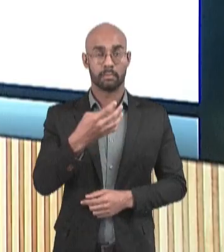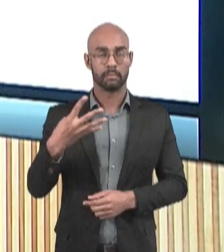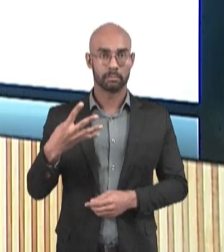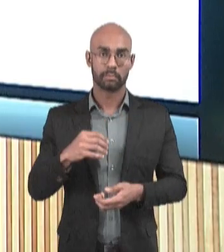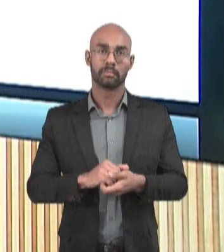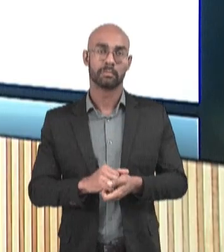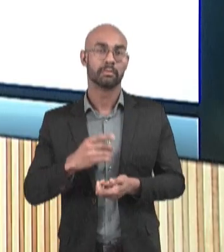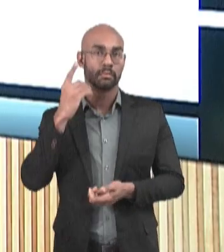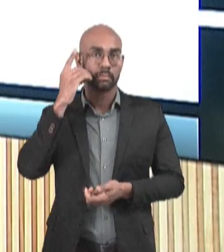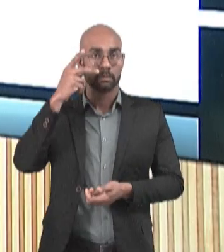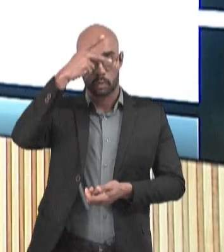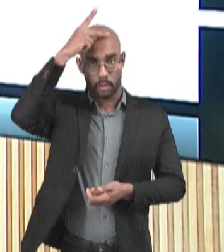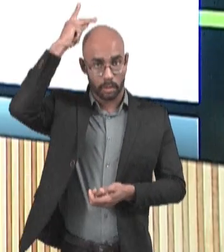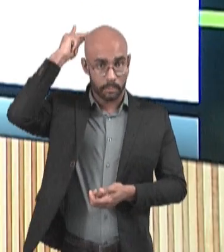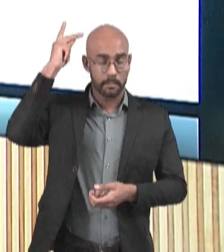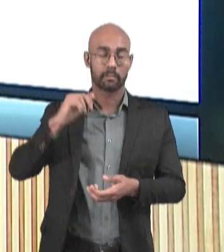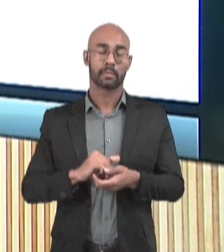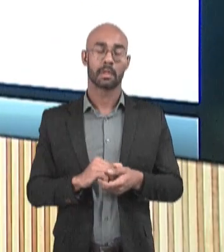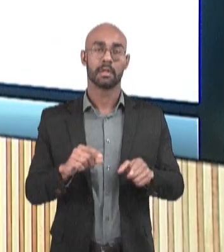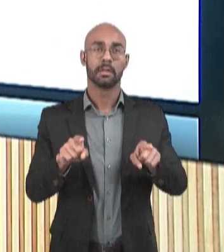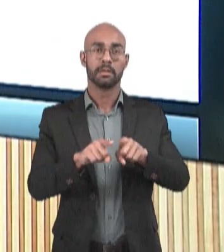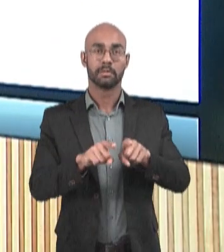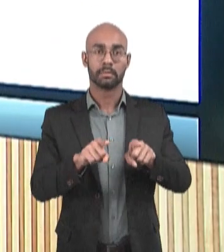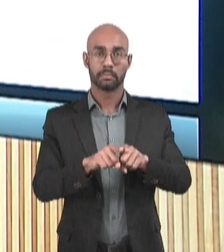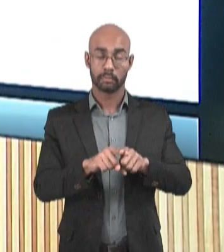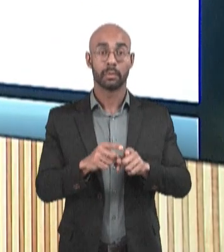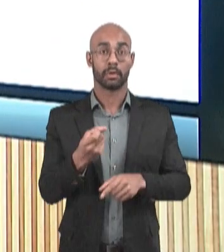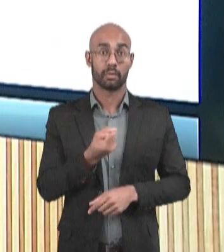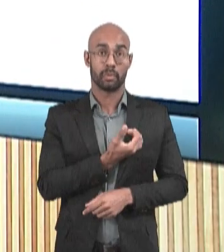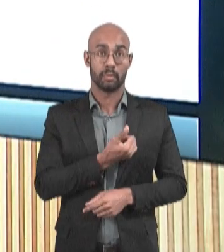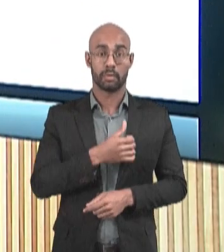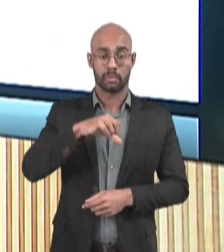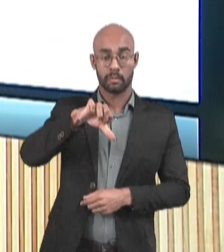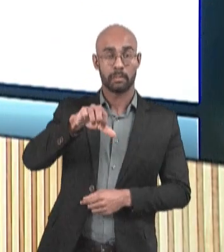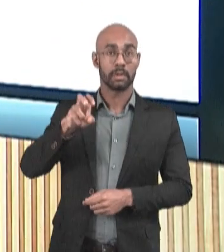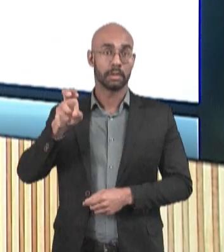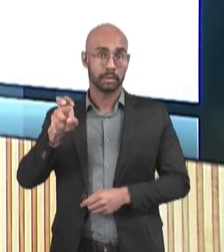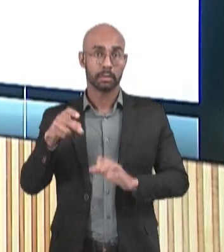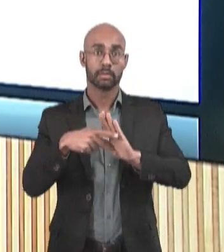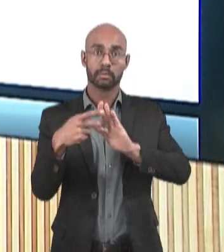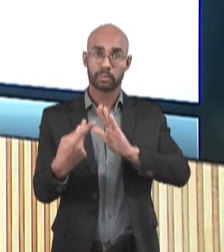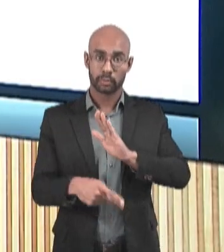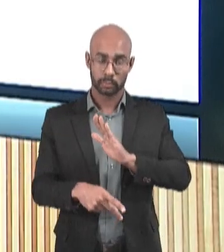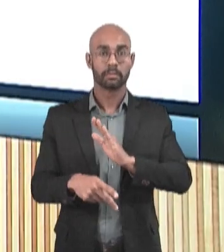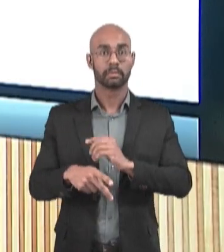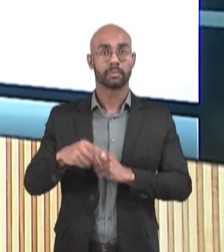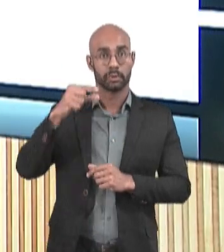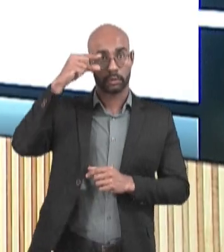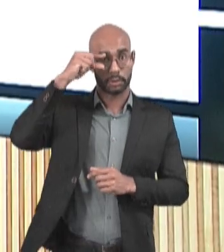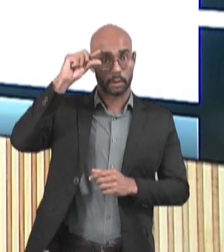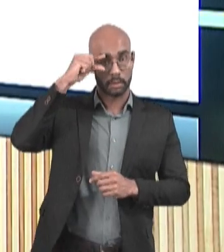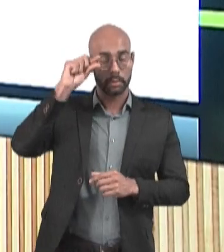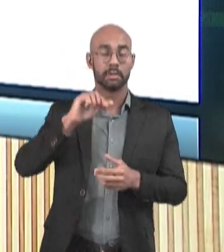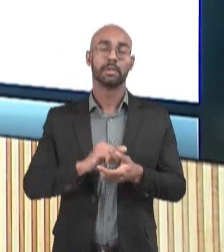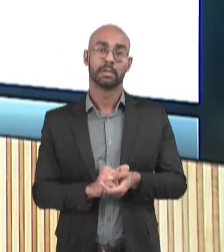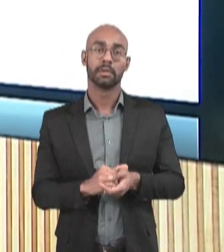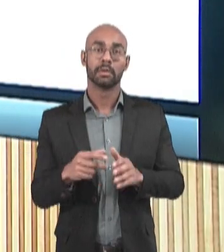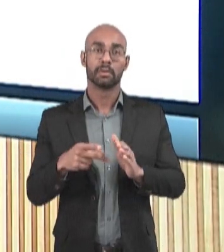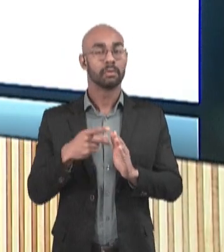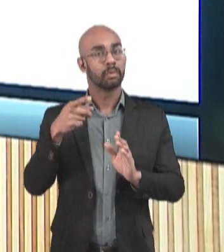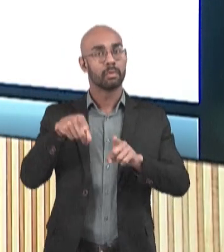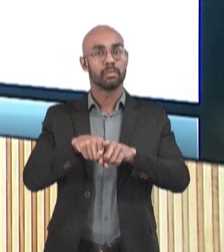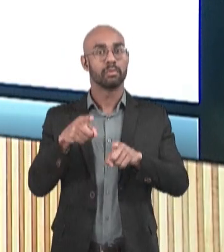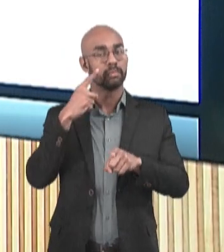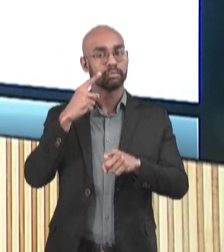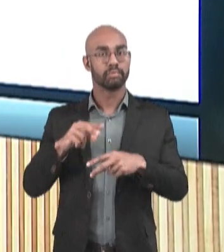autoria do deputado Paulo Correia, e o projeto de resolução de número 95, de autoria do deputado Gerson Claro, com coautoria do